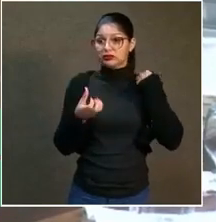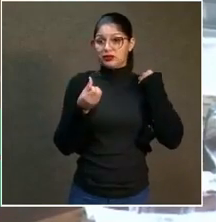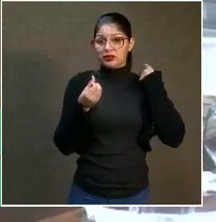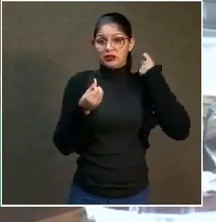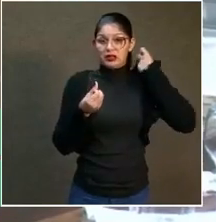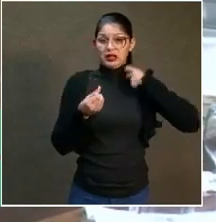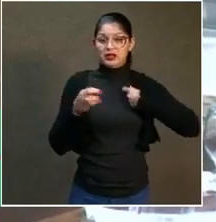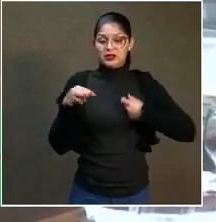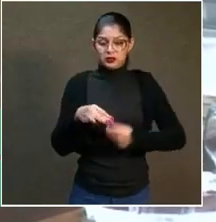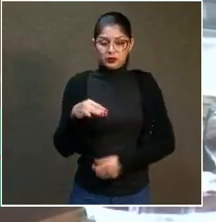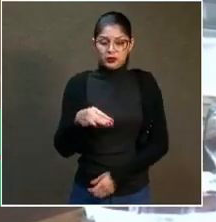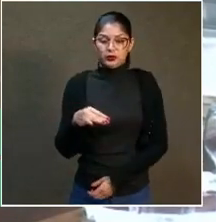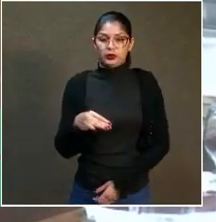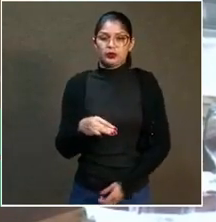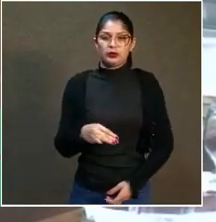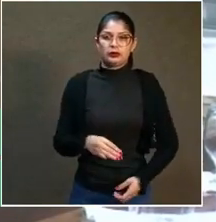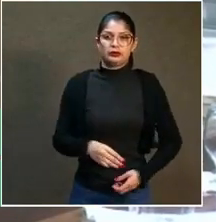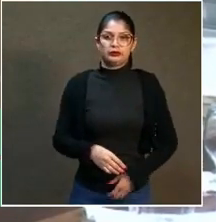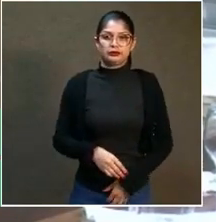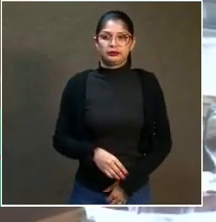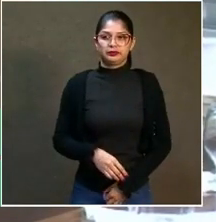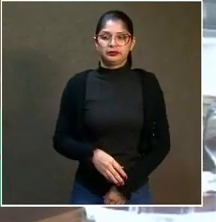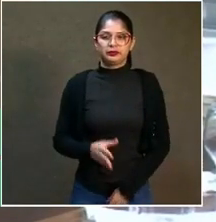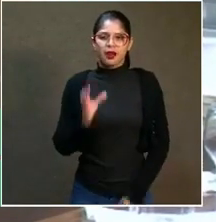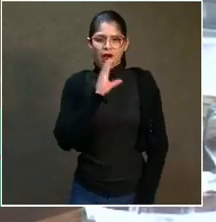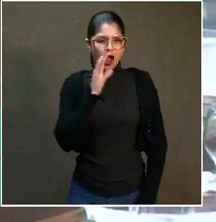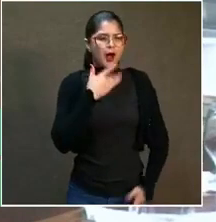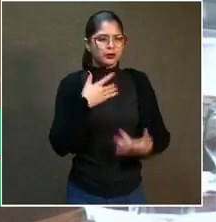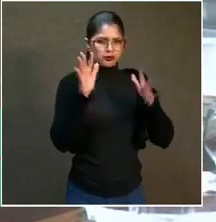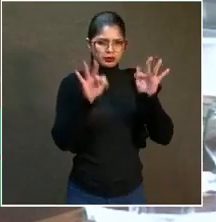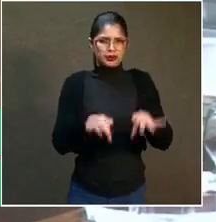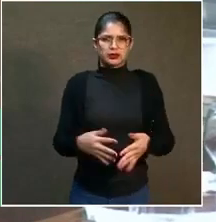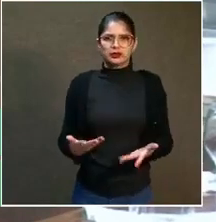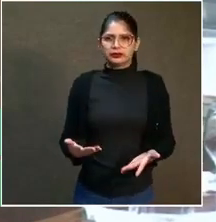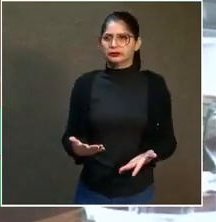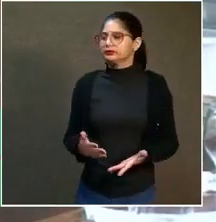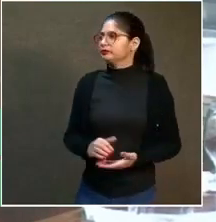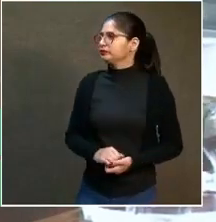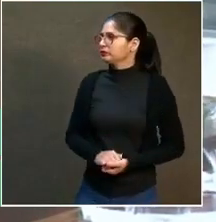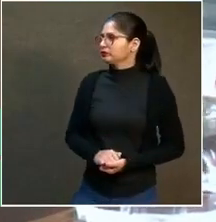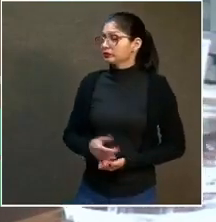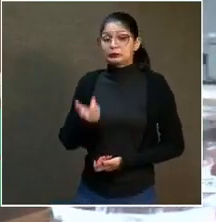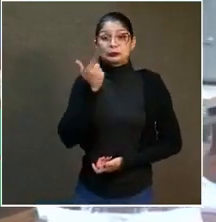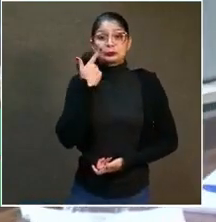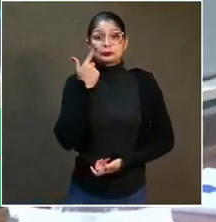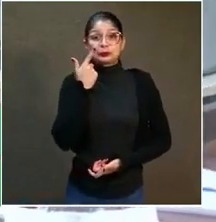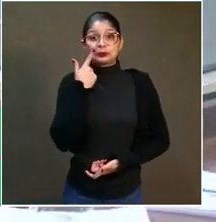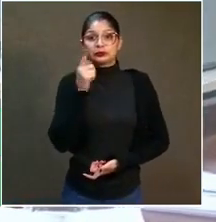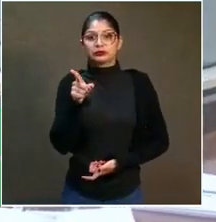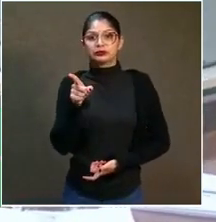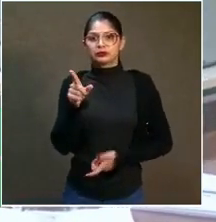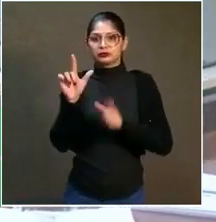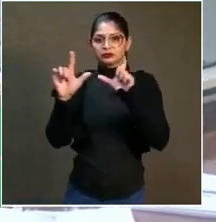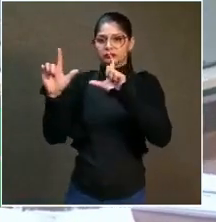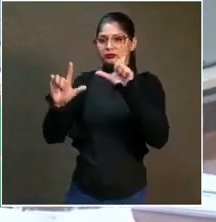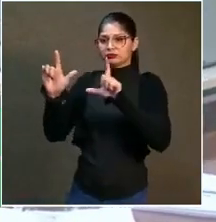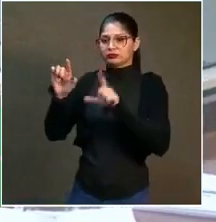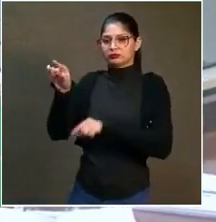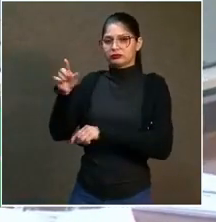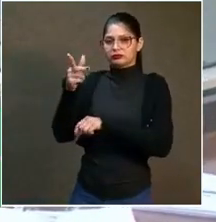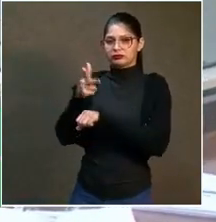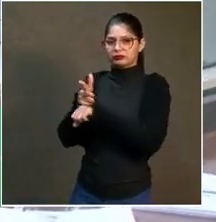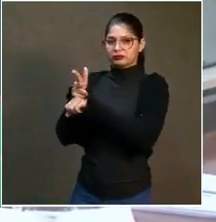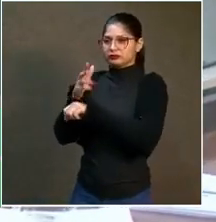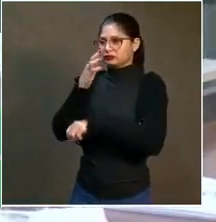6 minutos. Tranquilo. Estou encerrando já. Ela tu abriu, acabou de abrir. Quando, olha só, olha